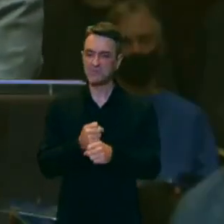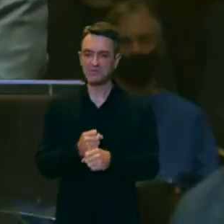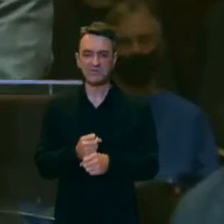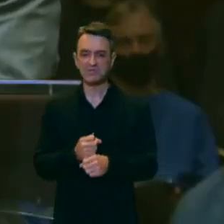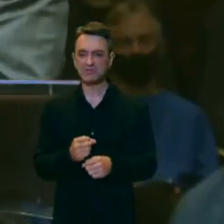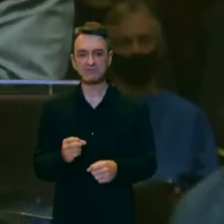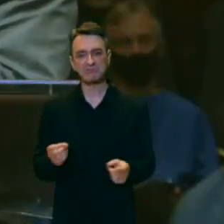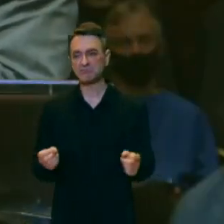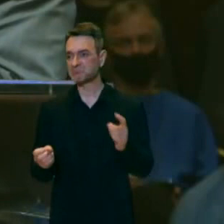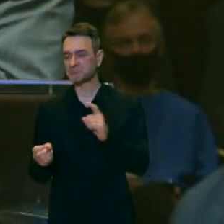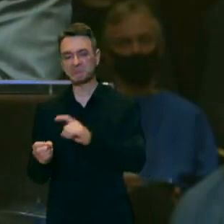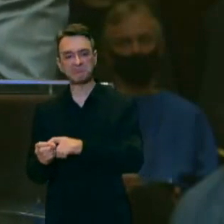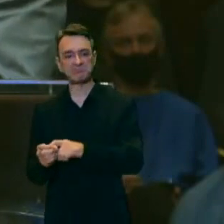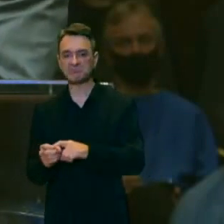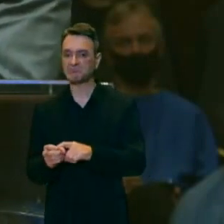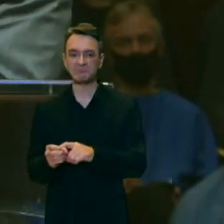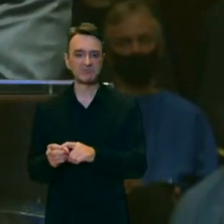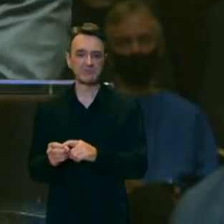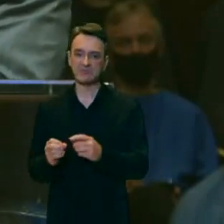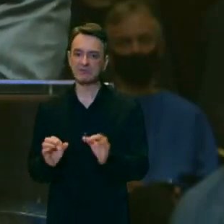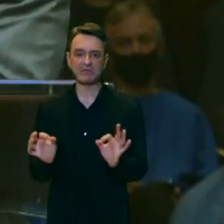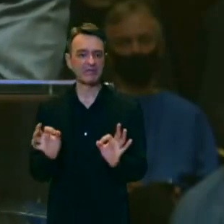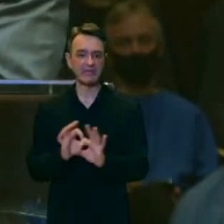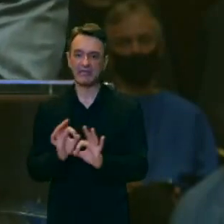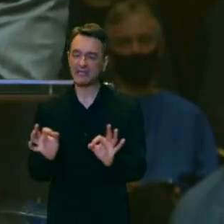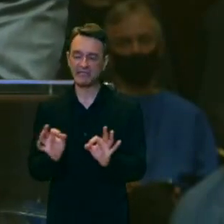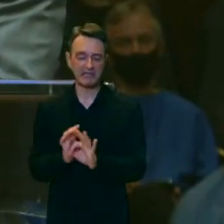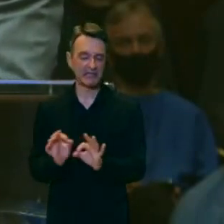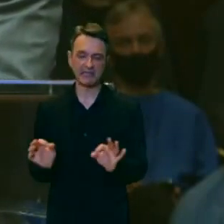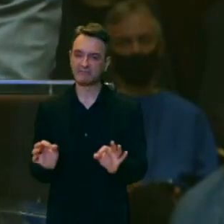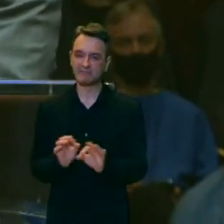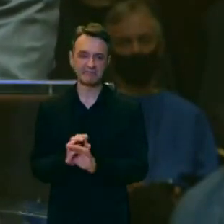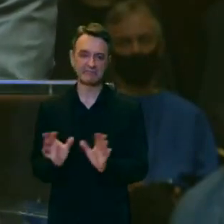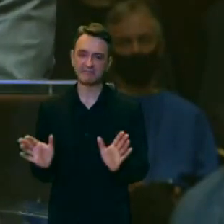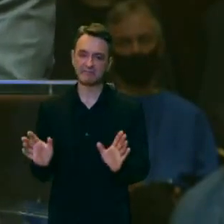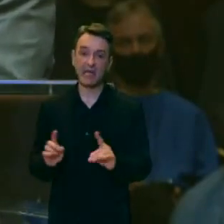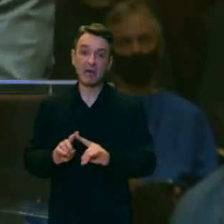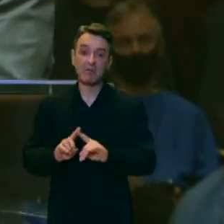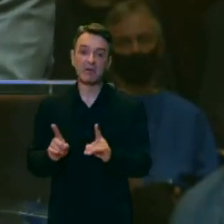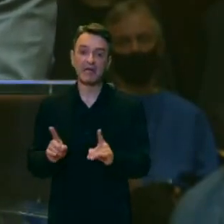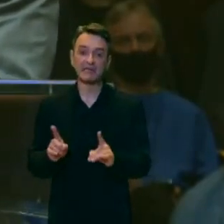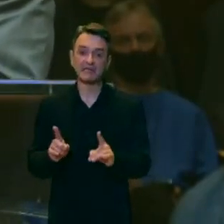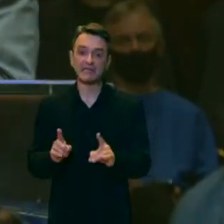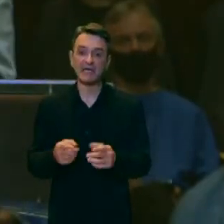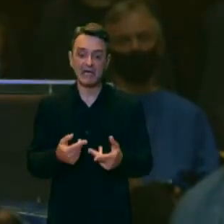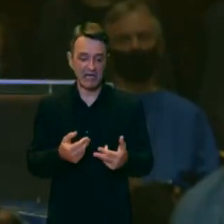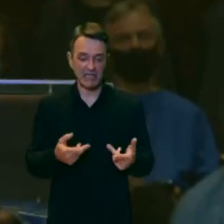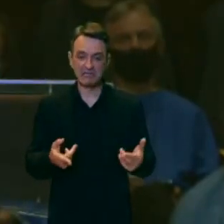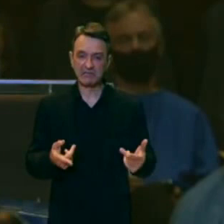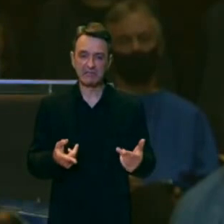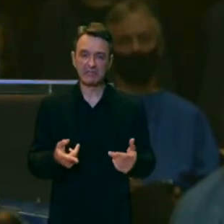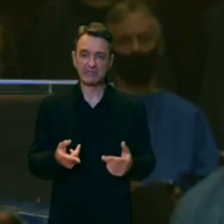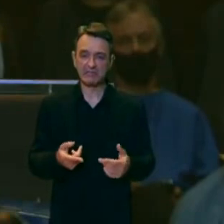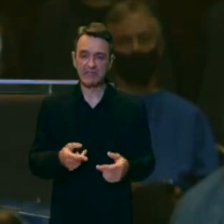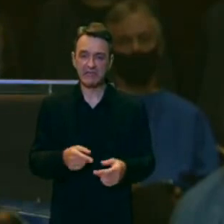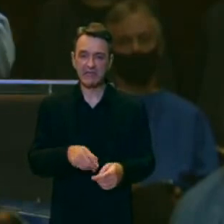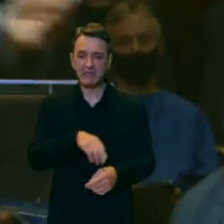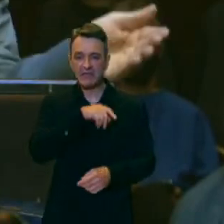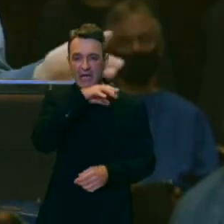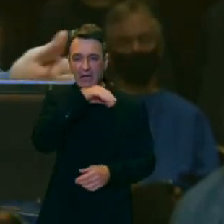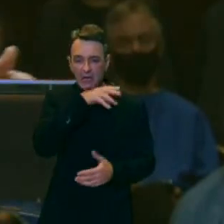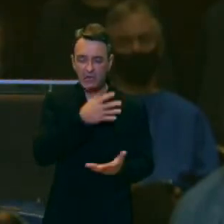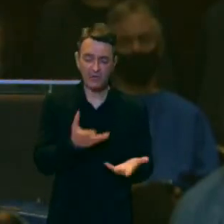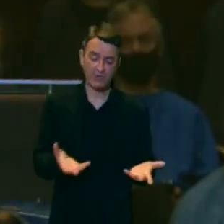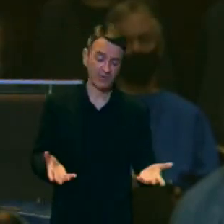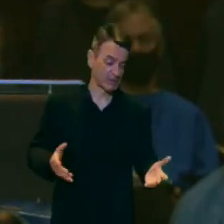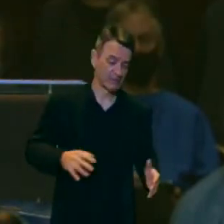voltou ninguém. Ao contrário, as coisas pioraram. Naquele mesmo ano, o chefe